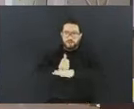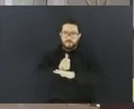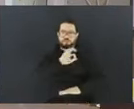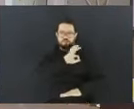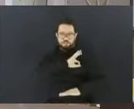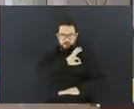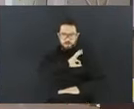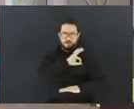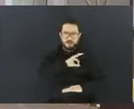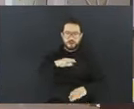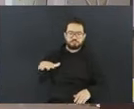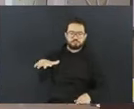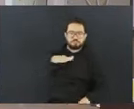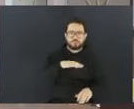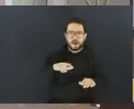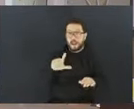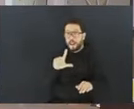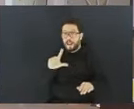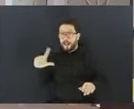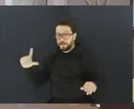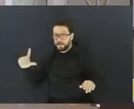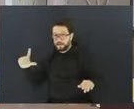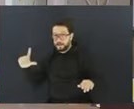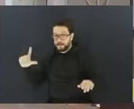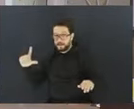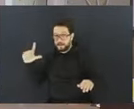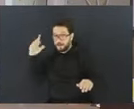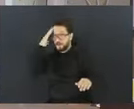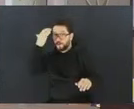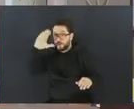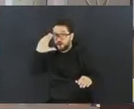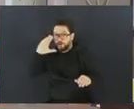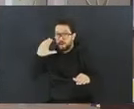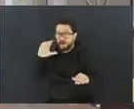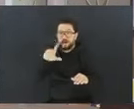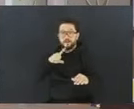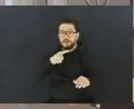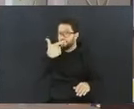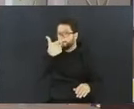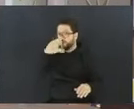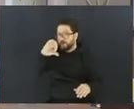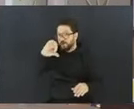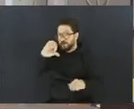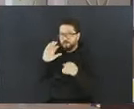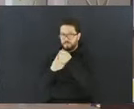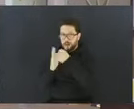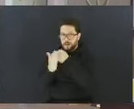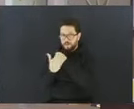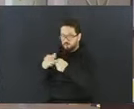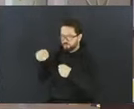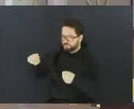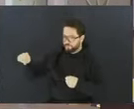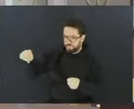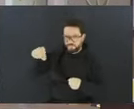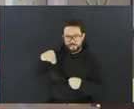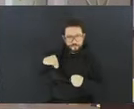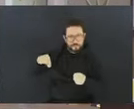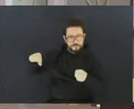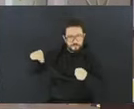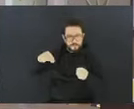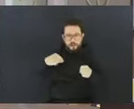região leste de Curitiba. São 29 bairros. Né? A área que o senhor citou do Itupava pertence à 1ª Companhia,